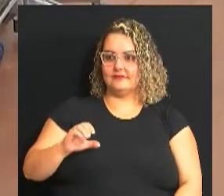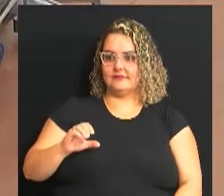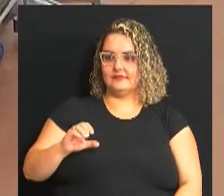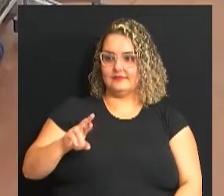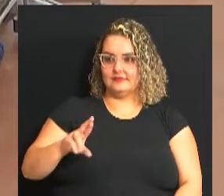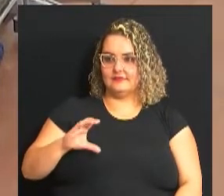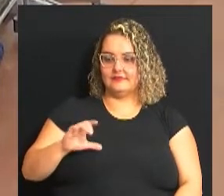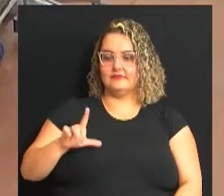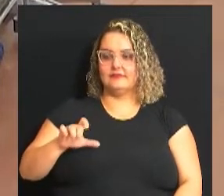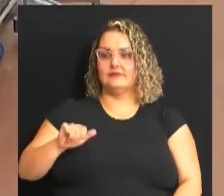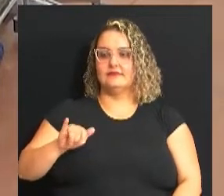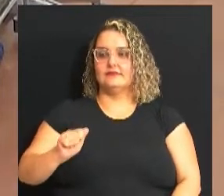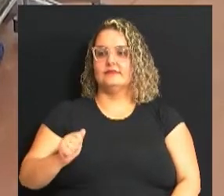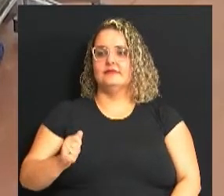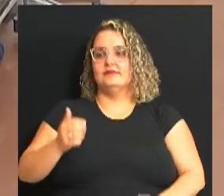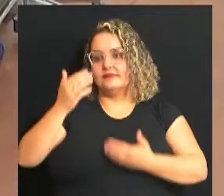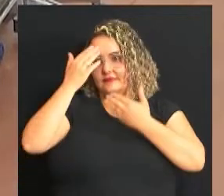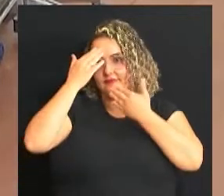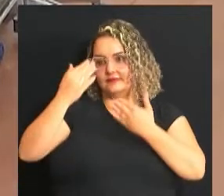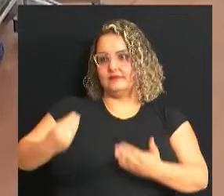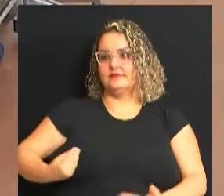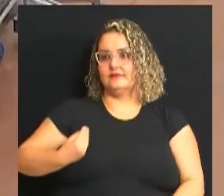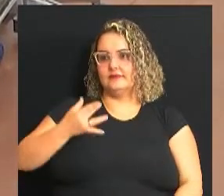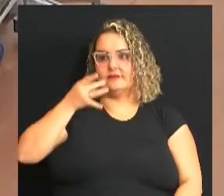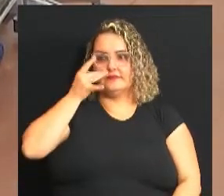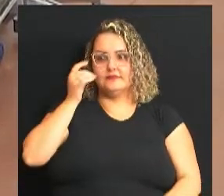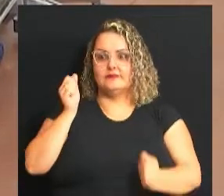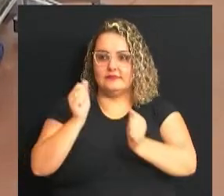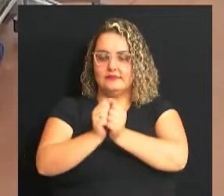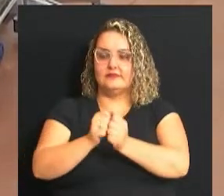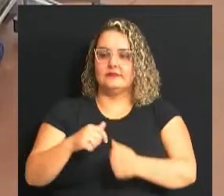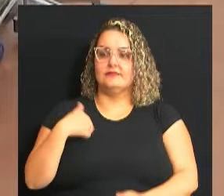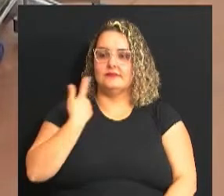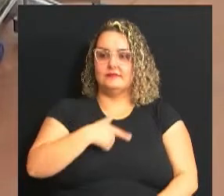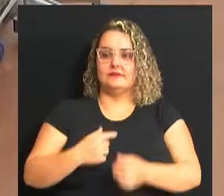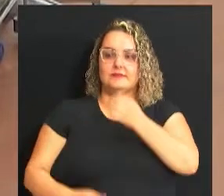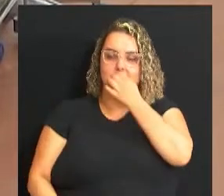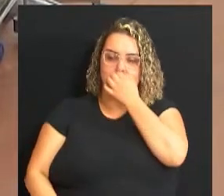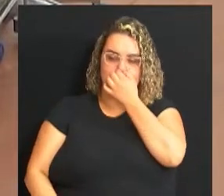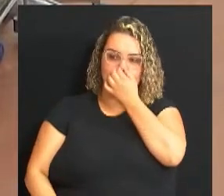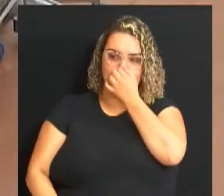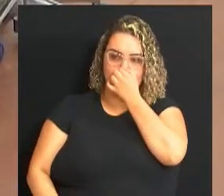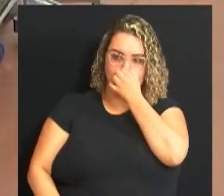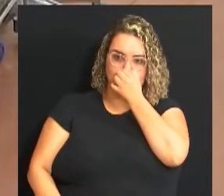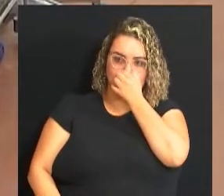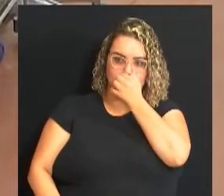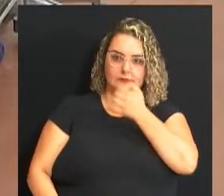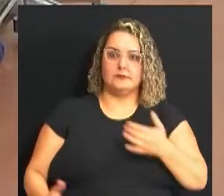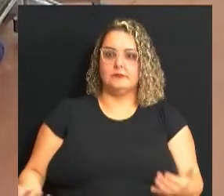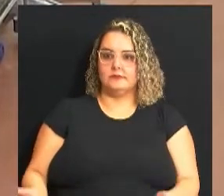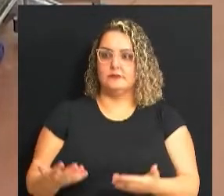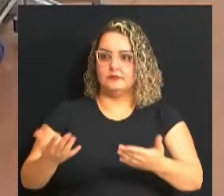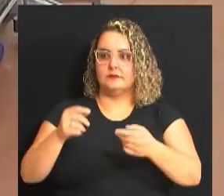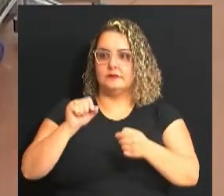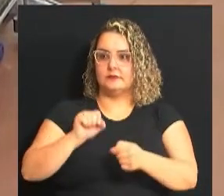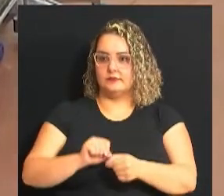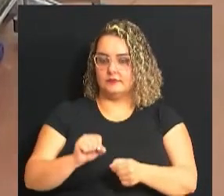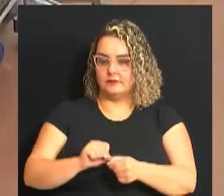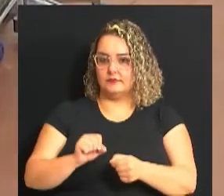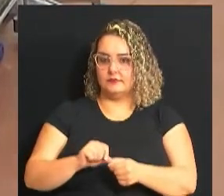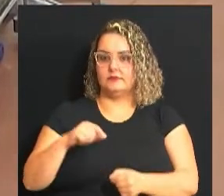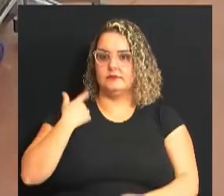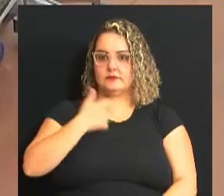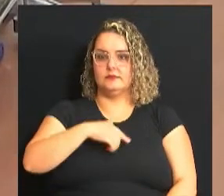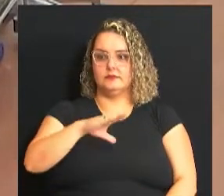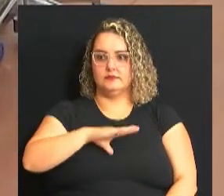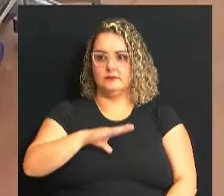Vandecleia, pela presença entre nós. E pelas contribuições que vem sendo feitas em nossa cidade. Muito